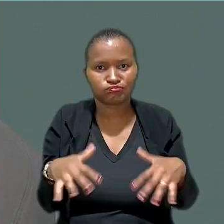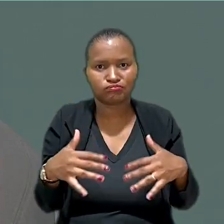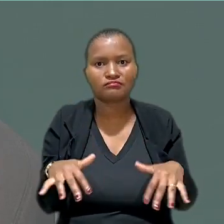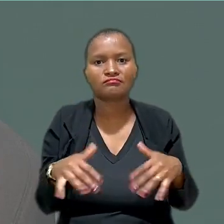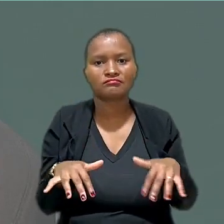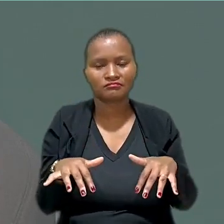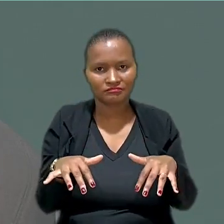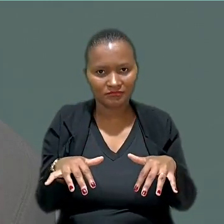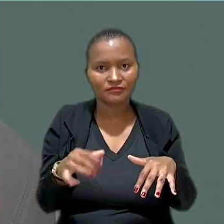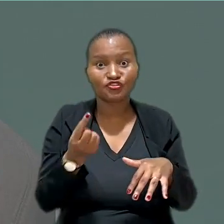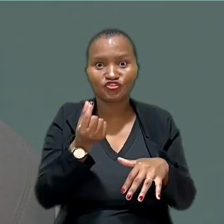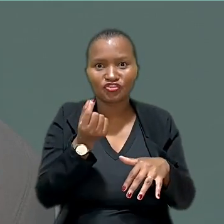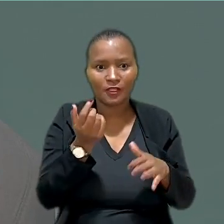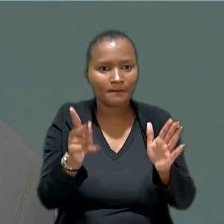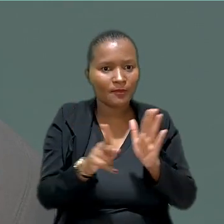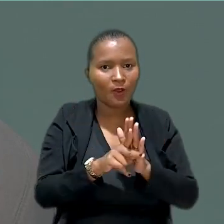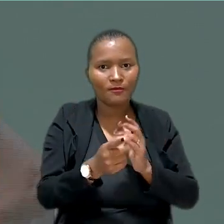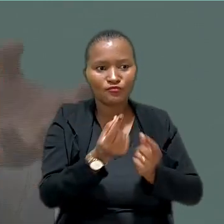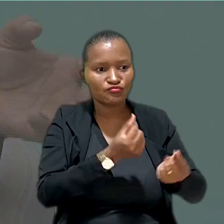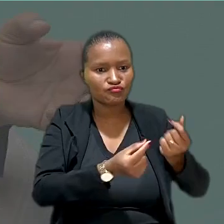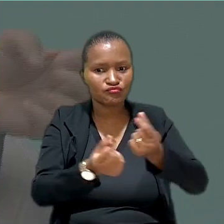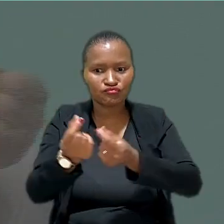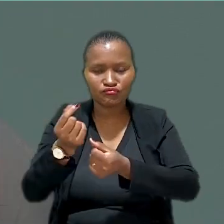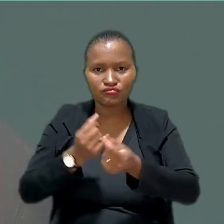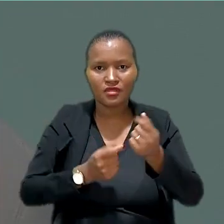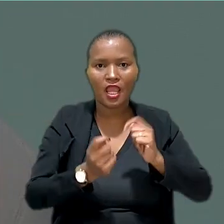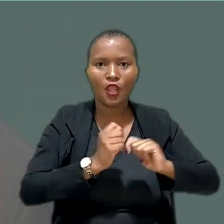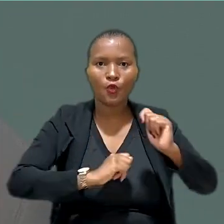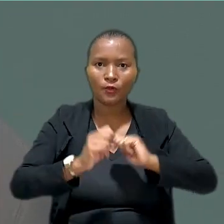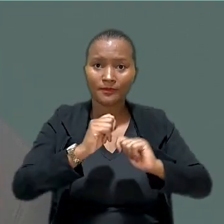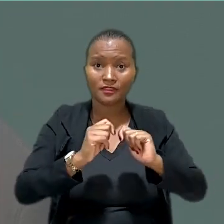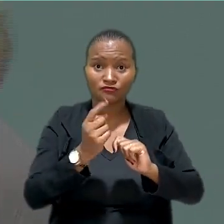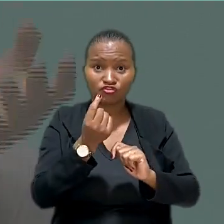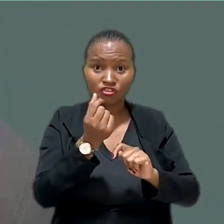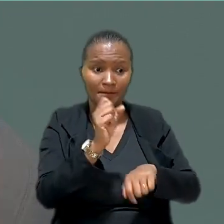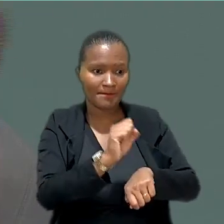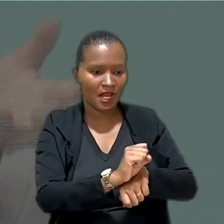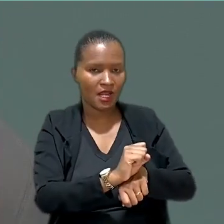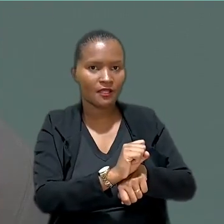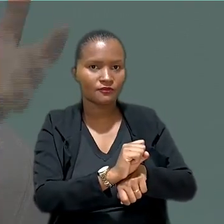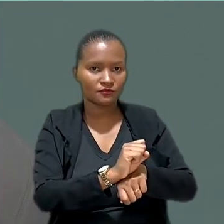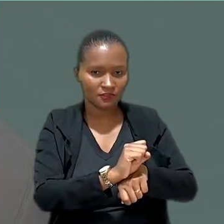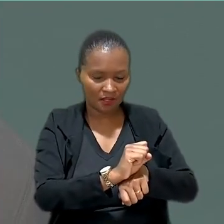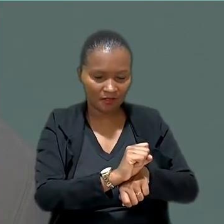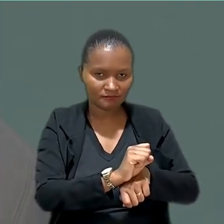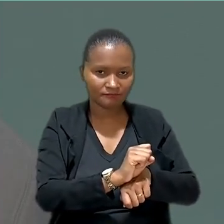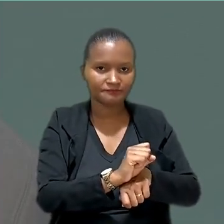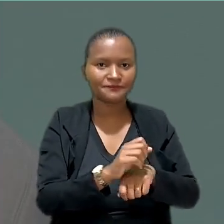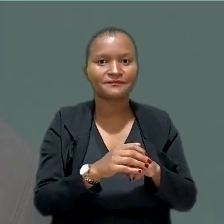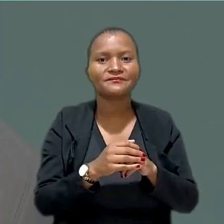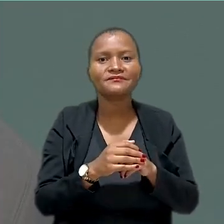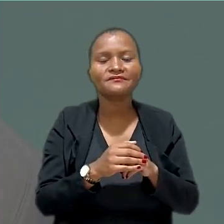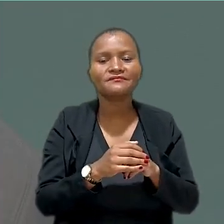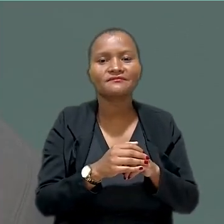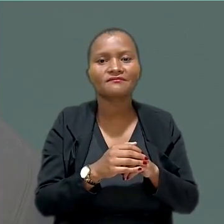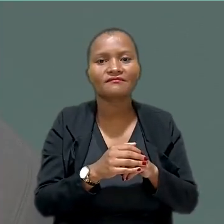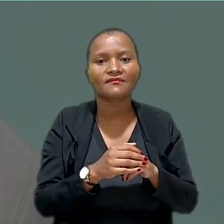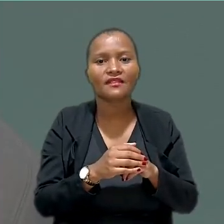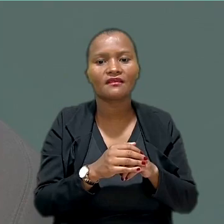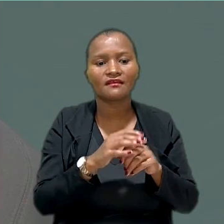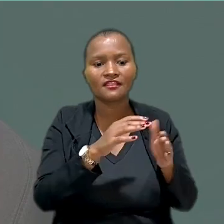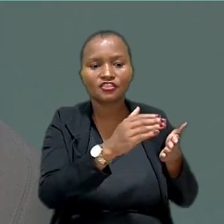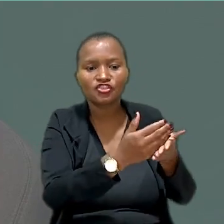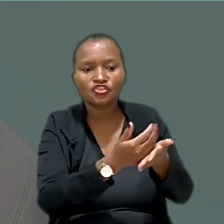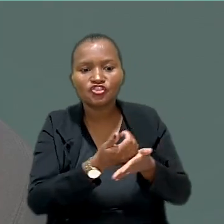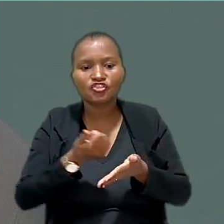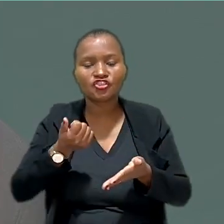é dinheiro que circula na economia, porque você retira um dinheiro que estava parado ou por intermédio de um bem que será alienado